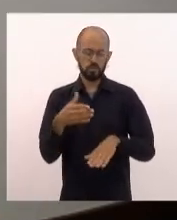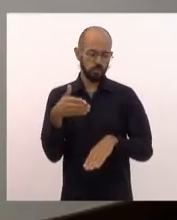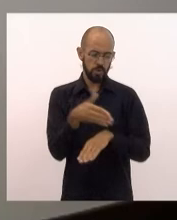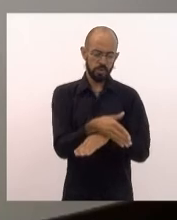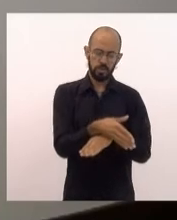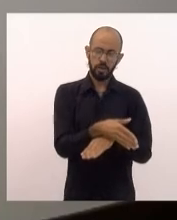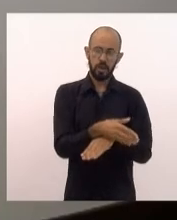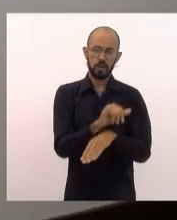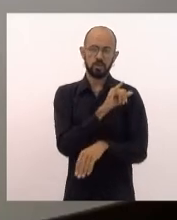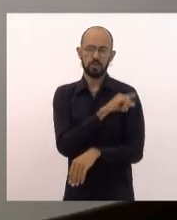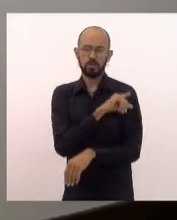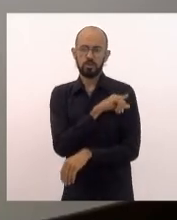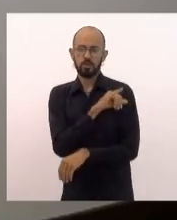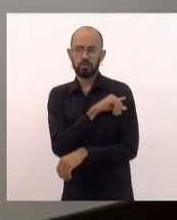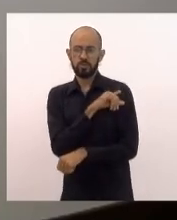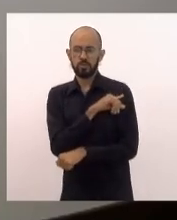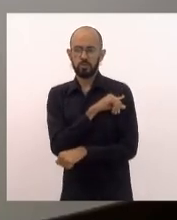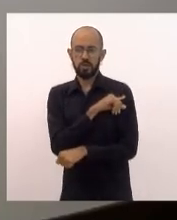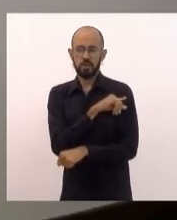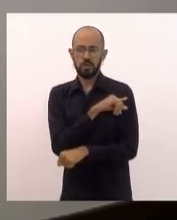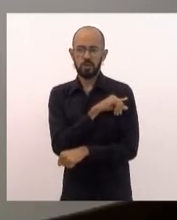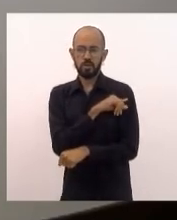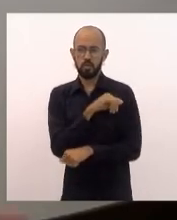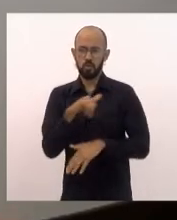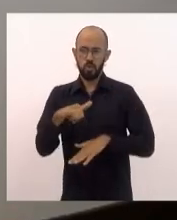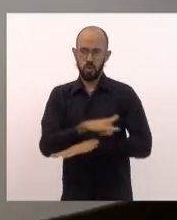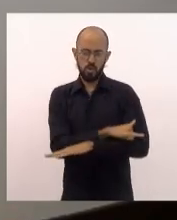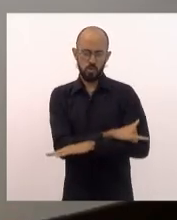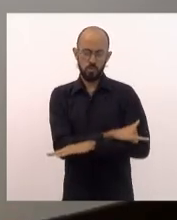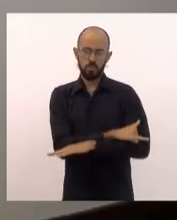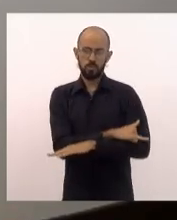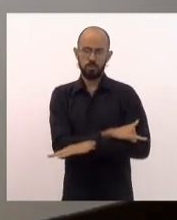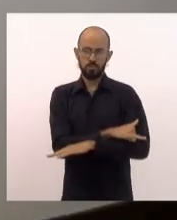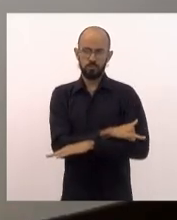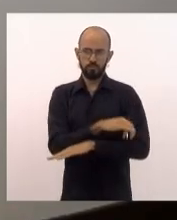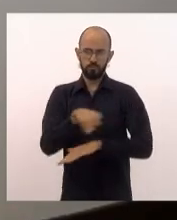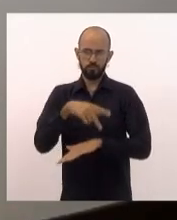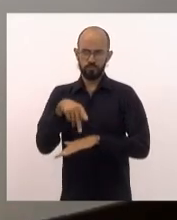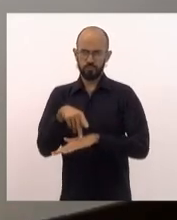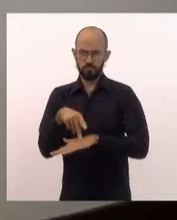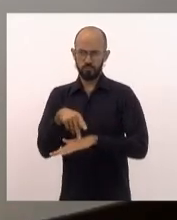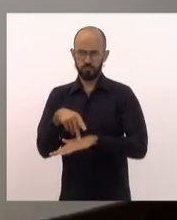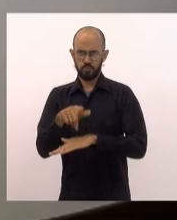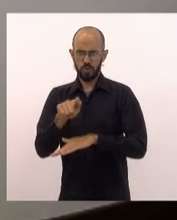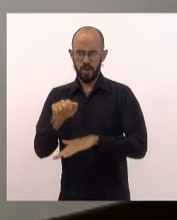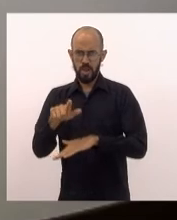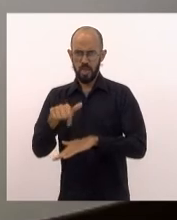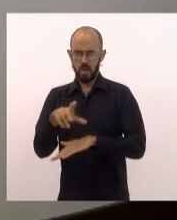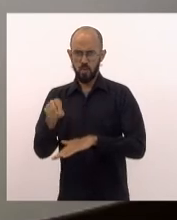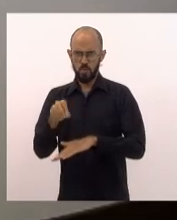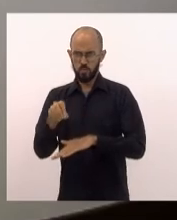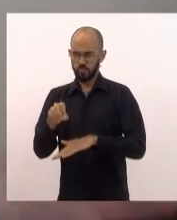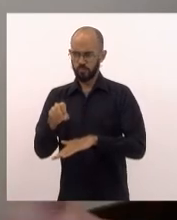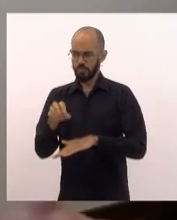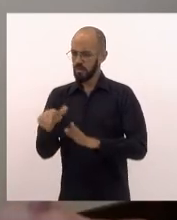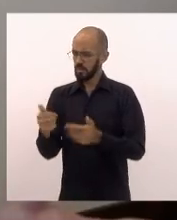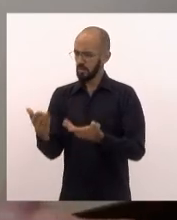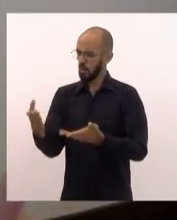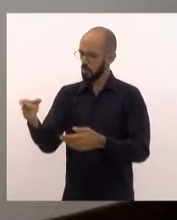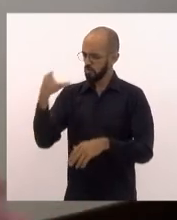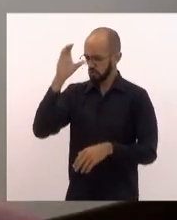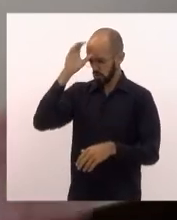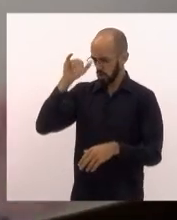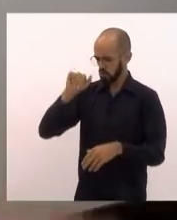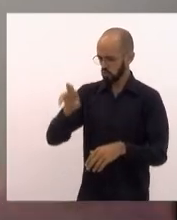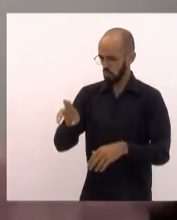não foram através do Aeroporto Internacional do Galeão. Ora, em várias cidades do mundo, deputado Tiaju, Vossa Excelência conhece, né,